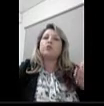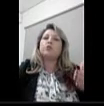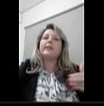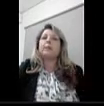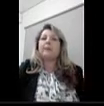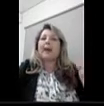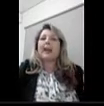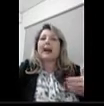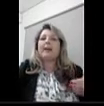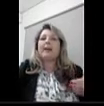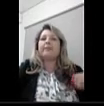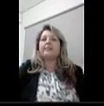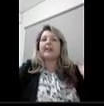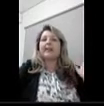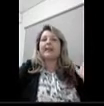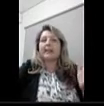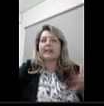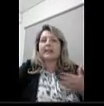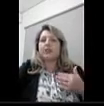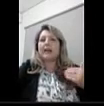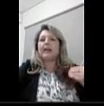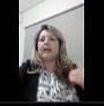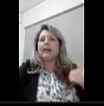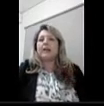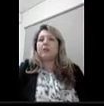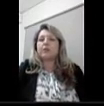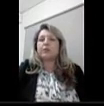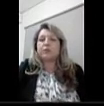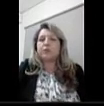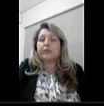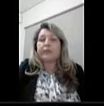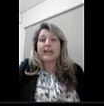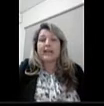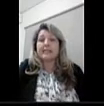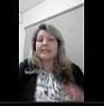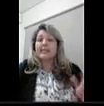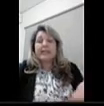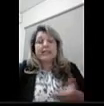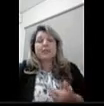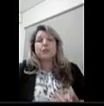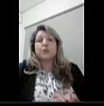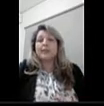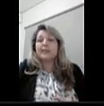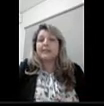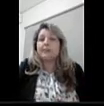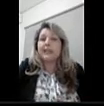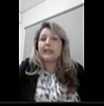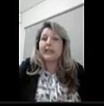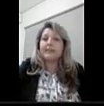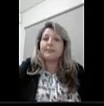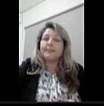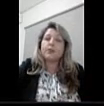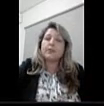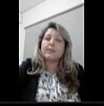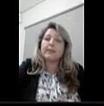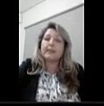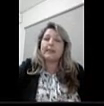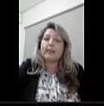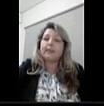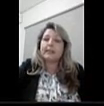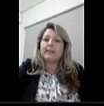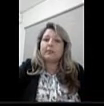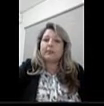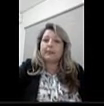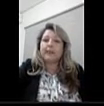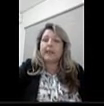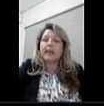construindo palavras, até ela chegar na construção de frases, e isso pode ser uma maneira de você estar